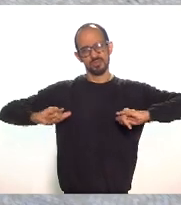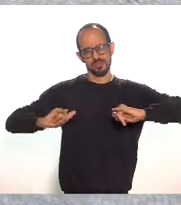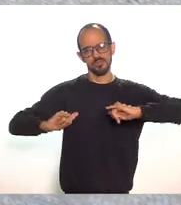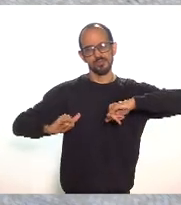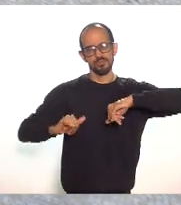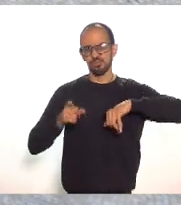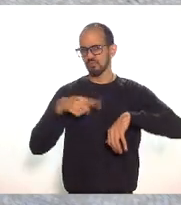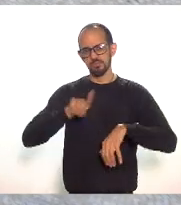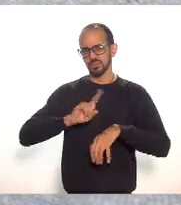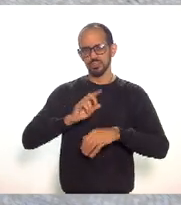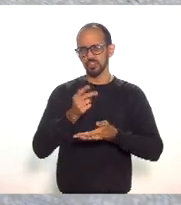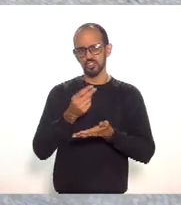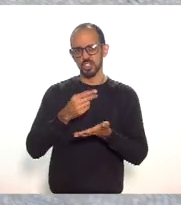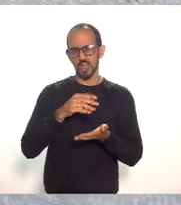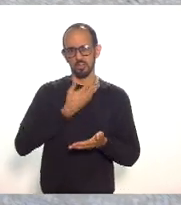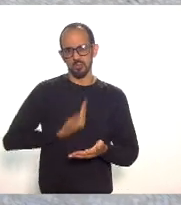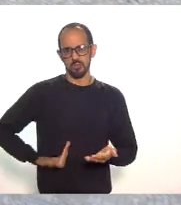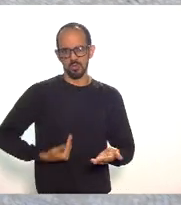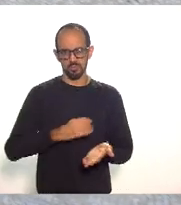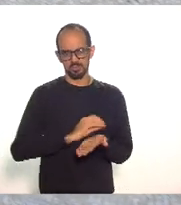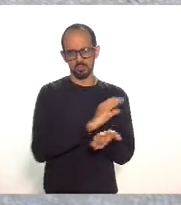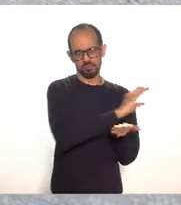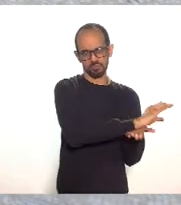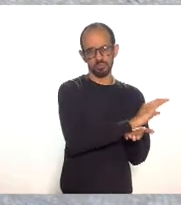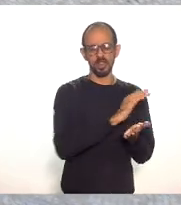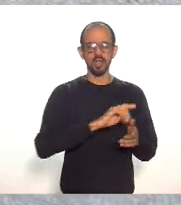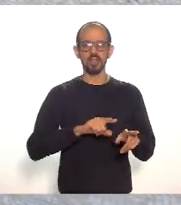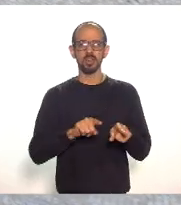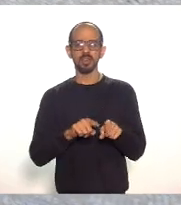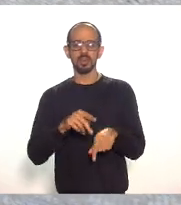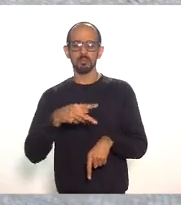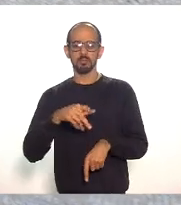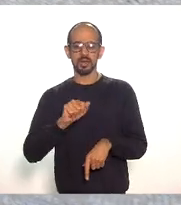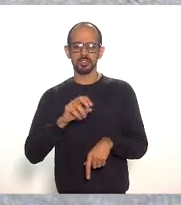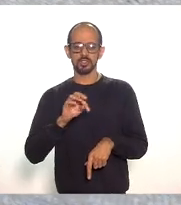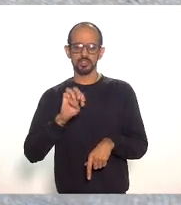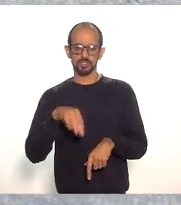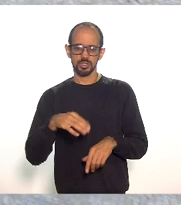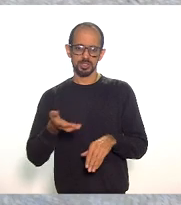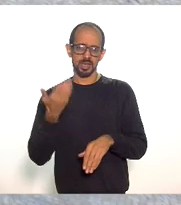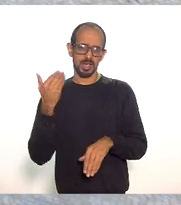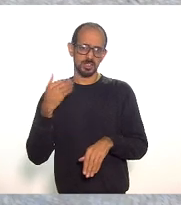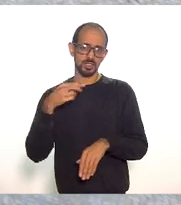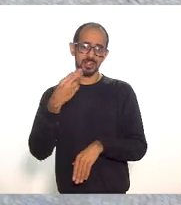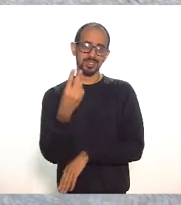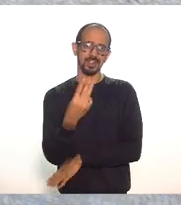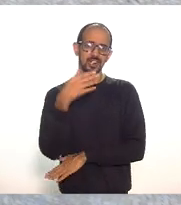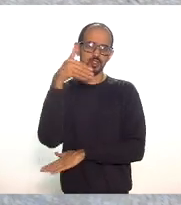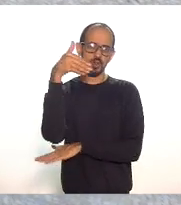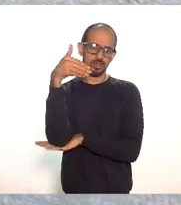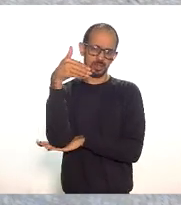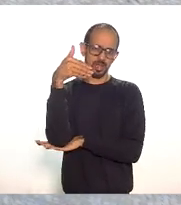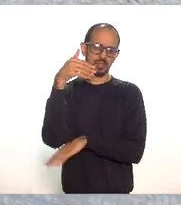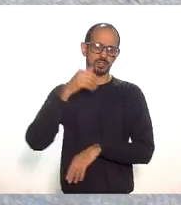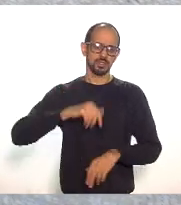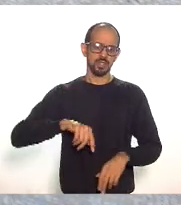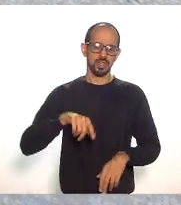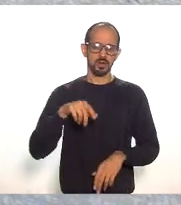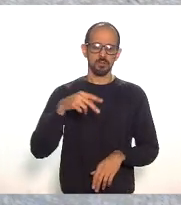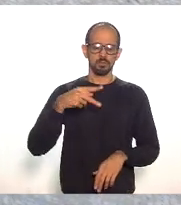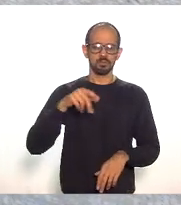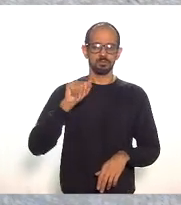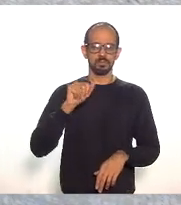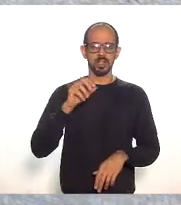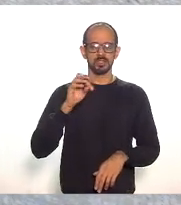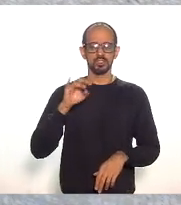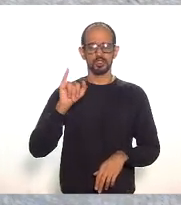em 89, quando começou a festa, tinha 3 hotéis e pousadas. Era o Pati Hotel, o Hotel